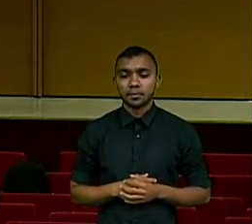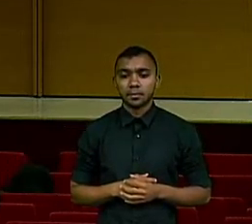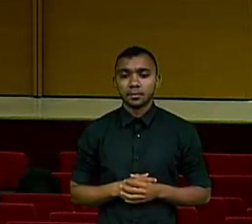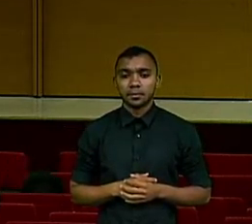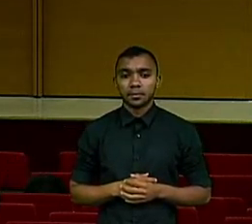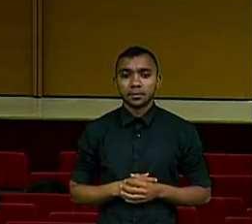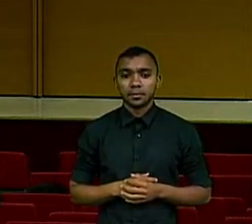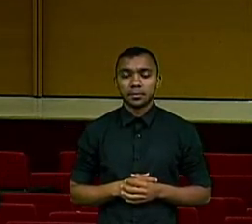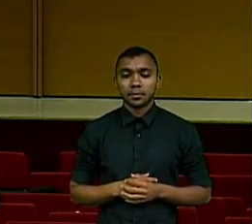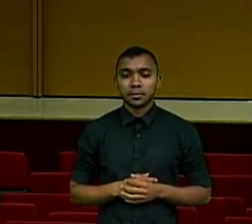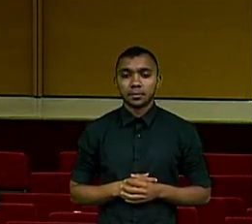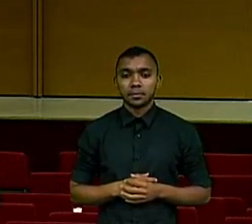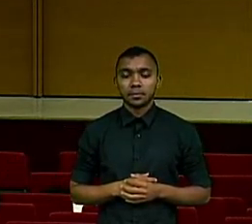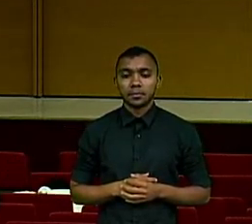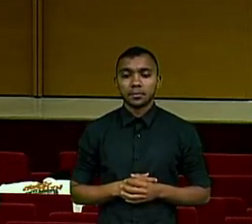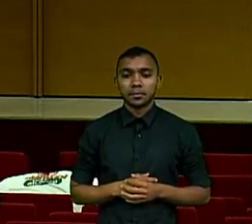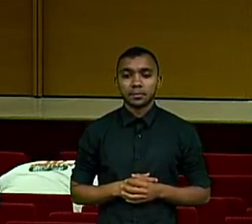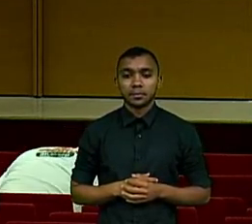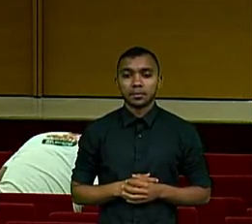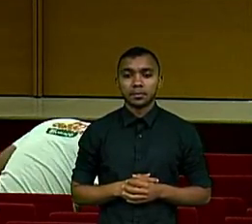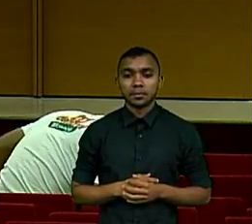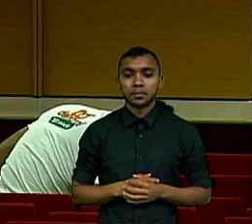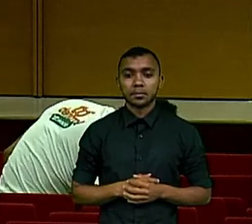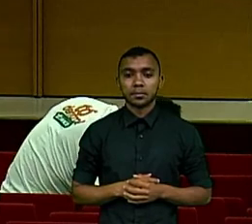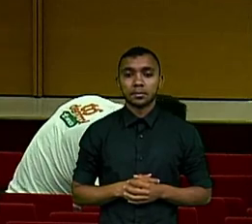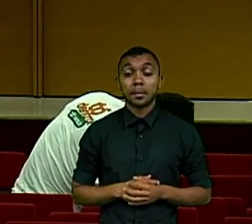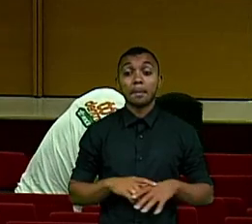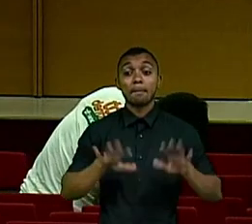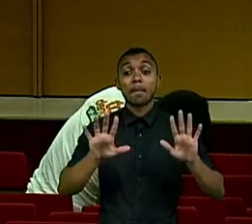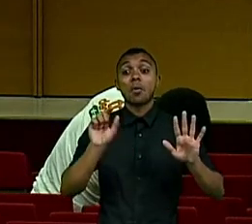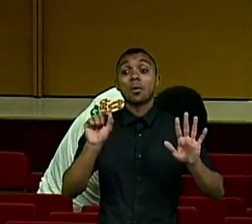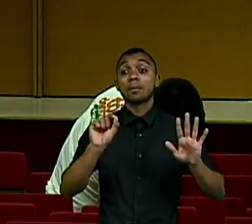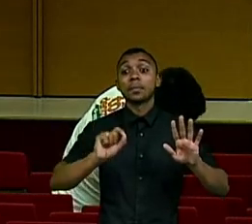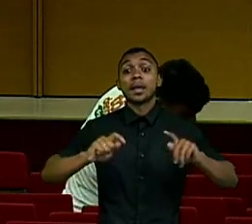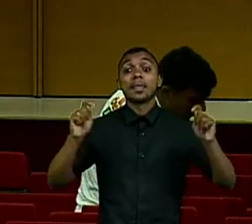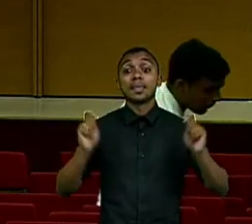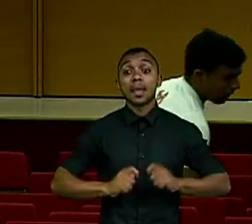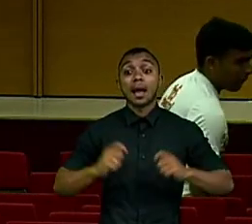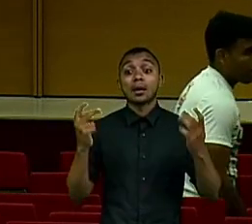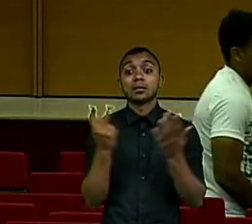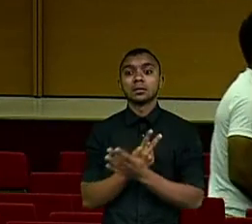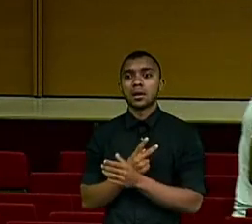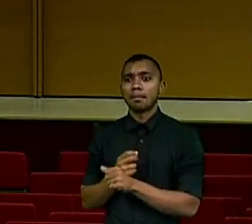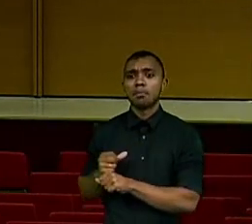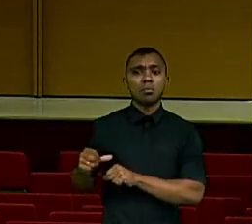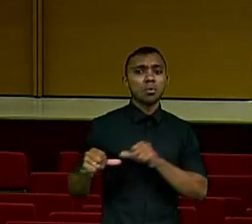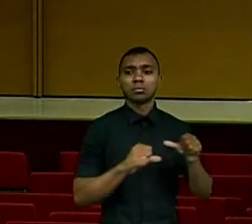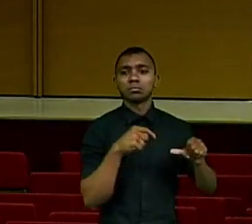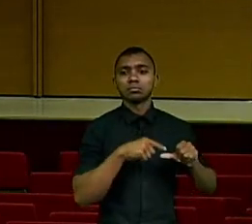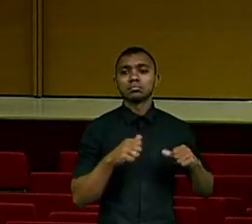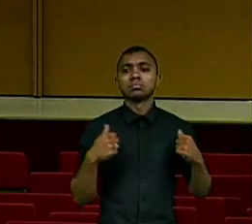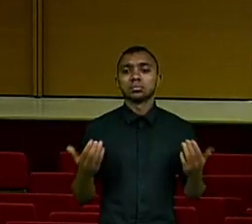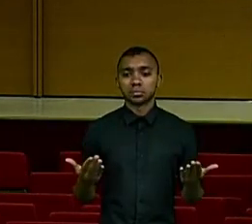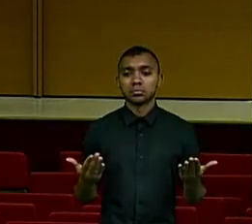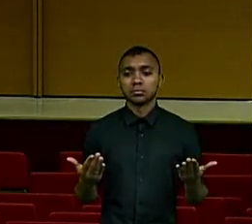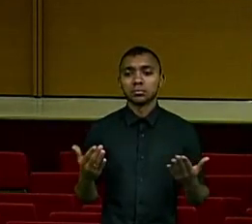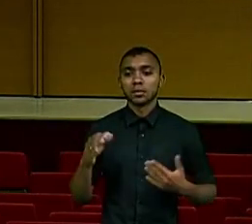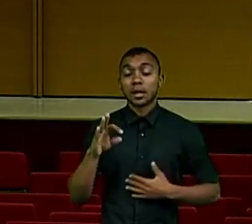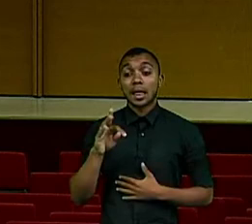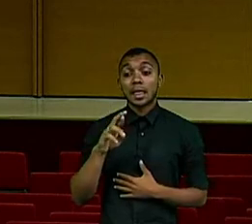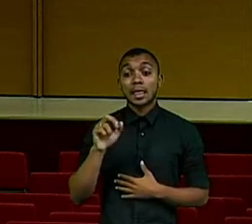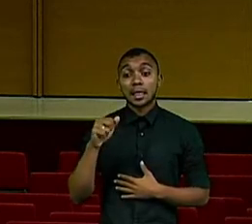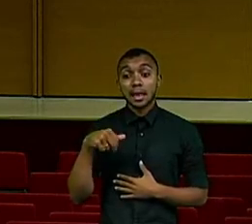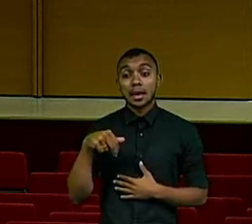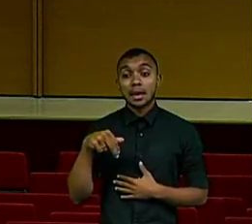mas a única que pode sofrer polarização é a transversal me lembro